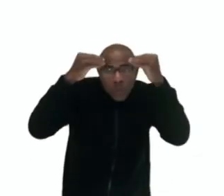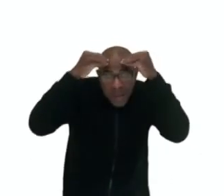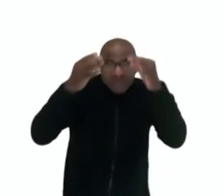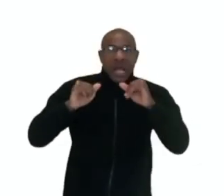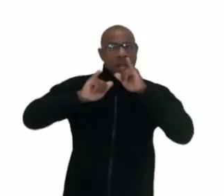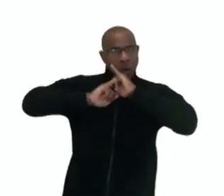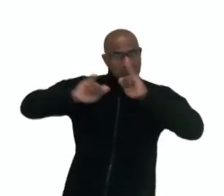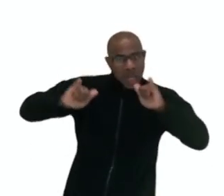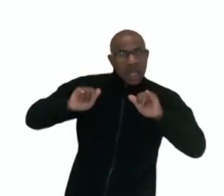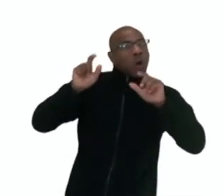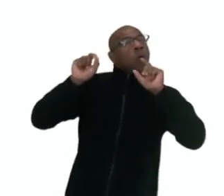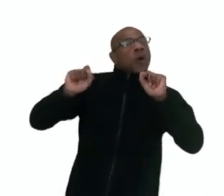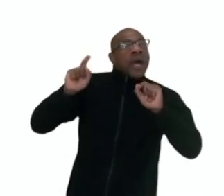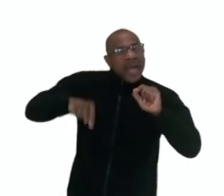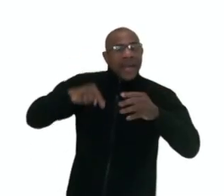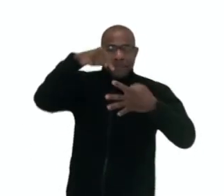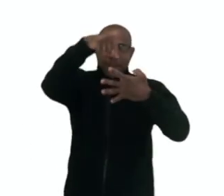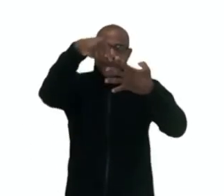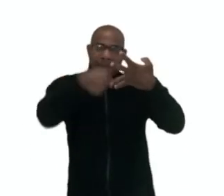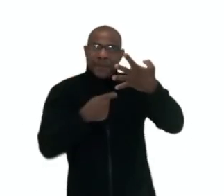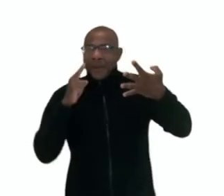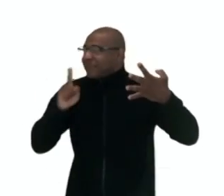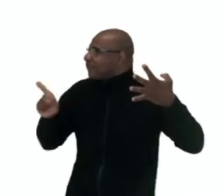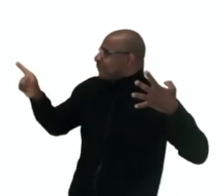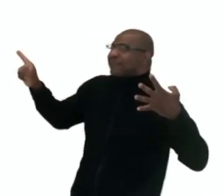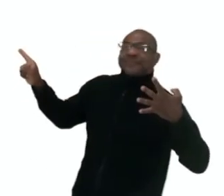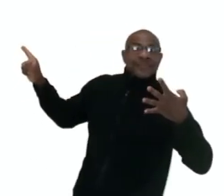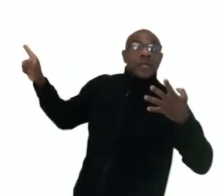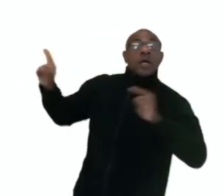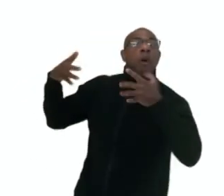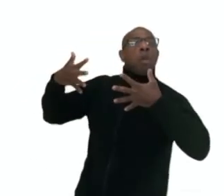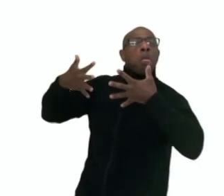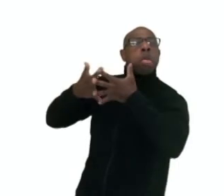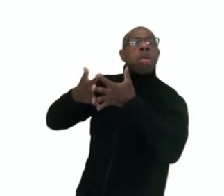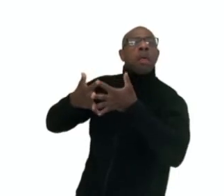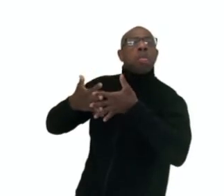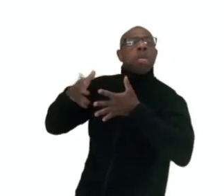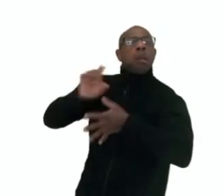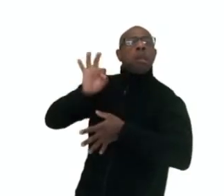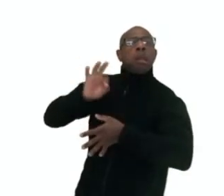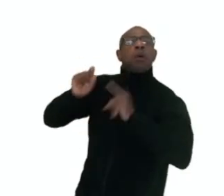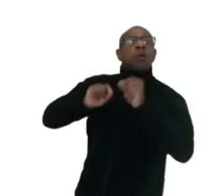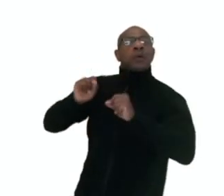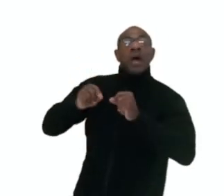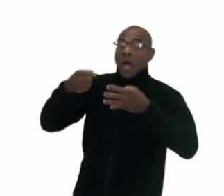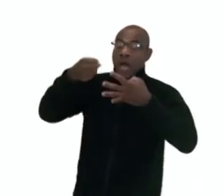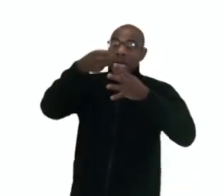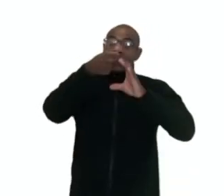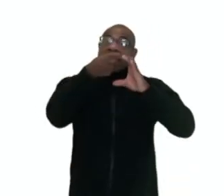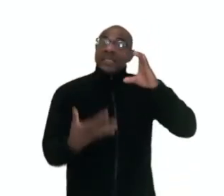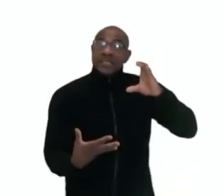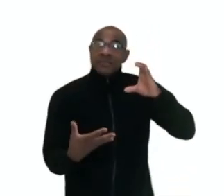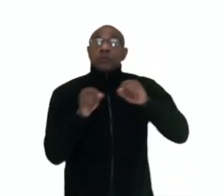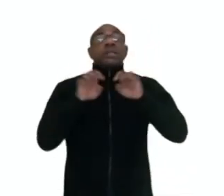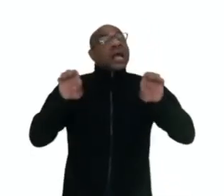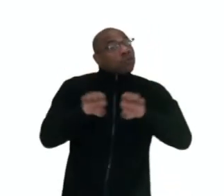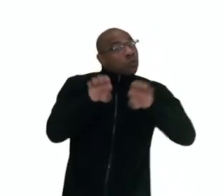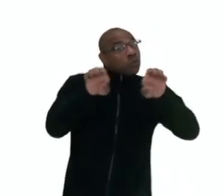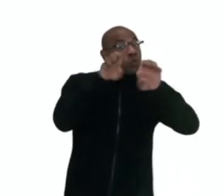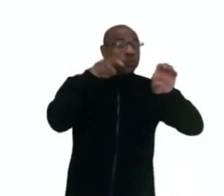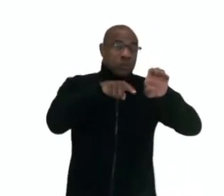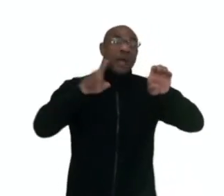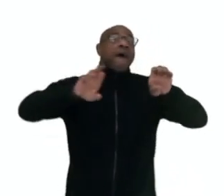notícia são essas. Não confundir com o quê? com as características da estrutura